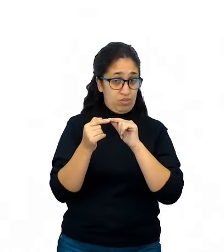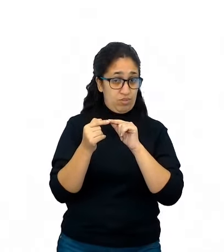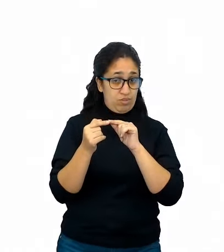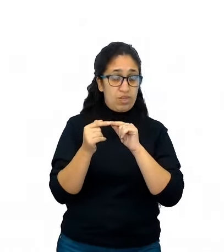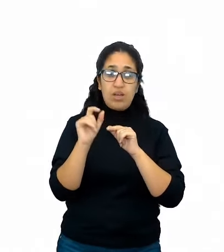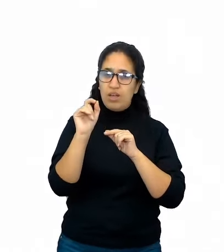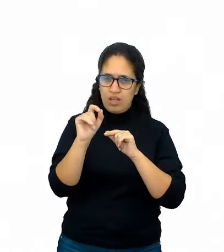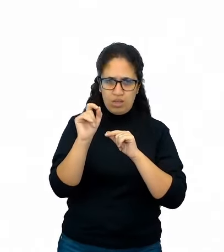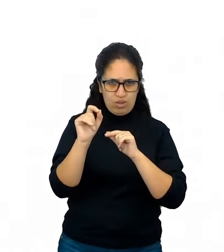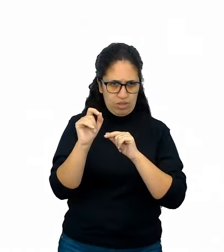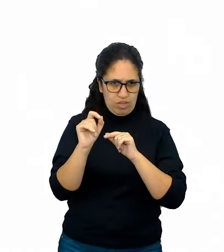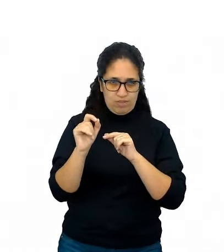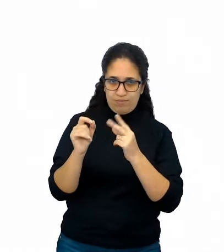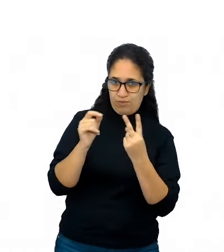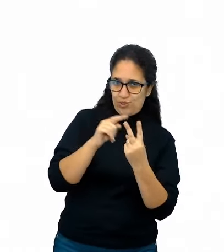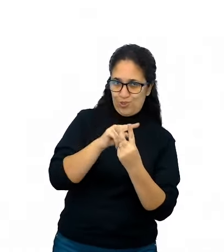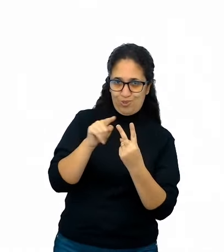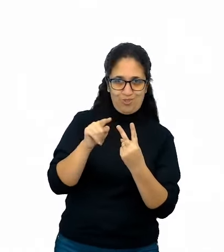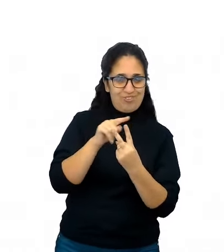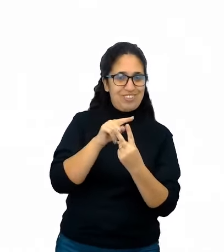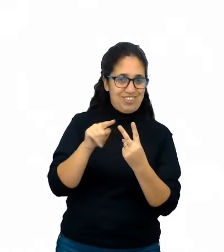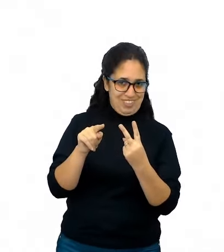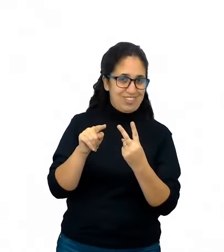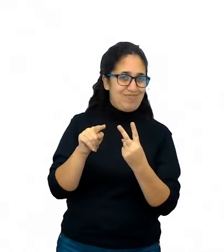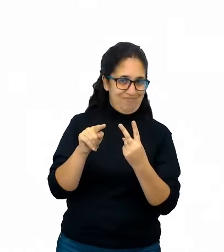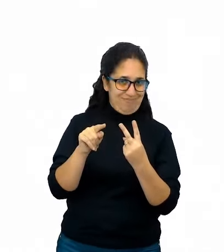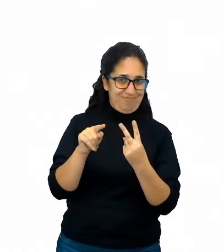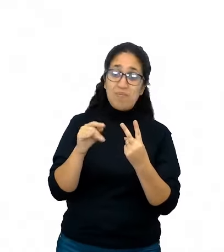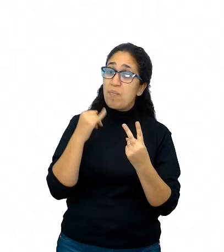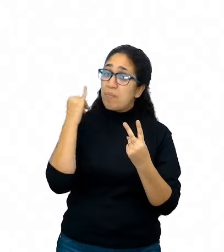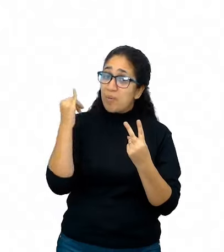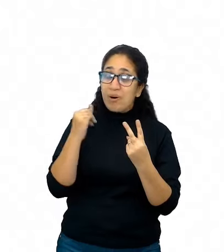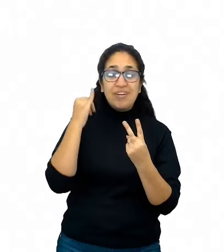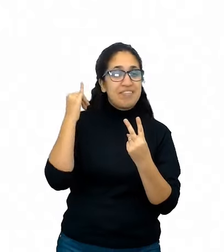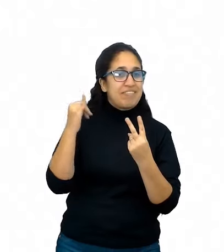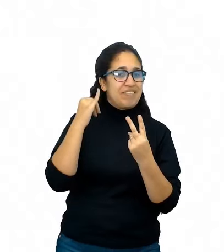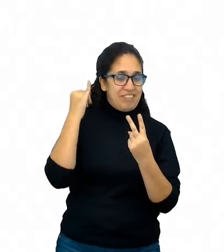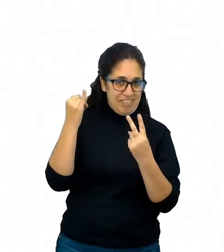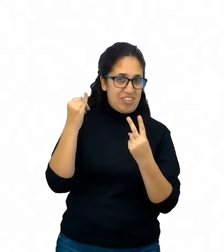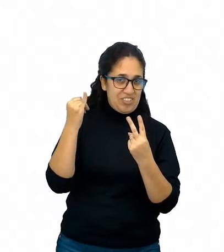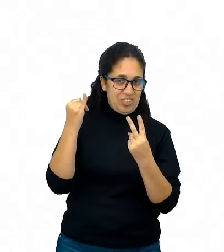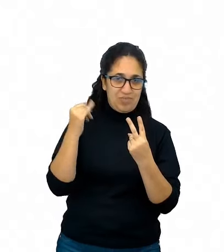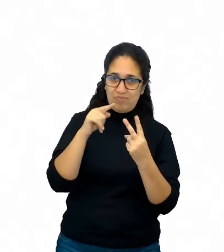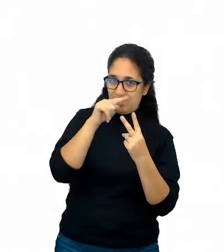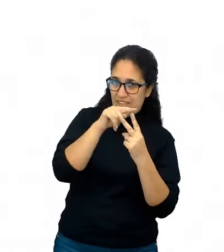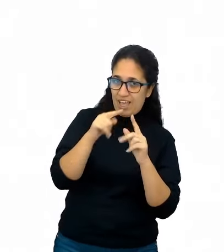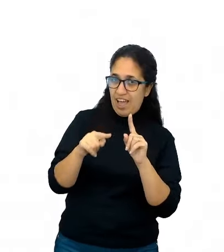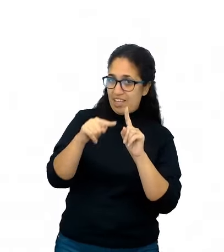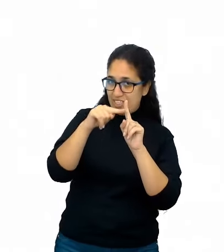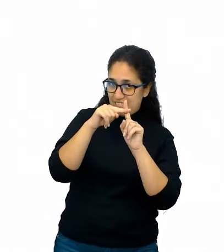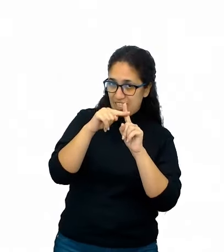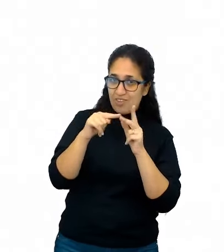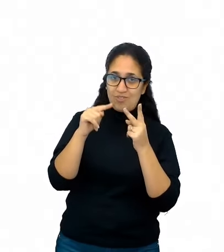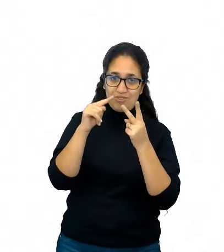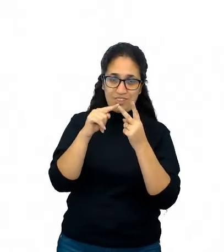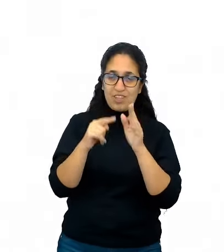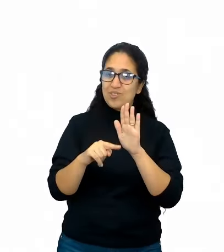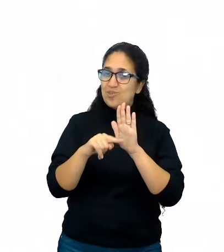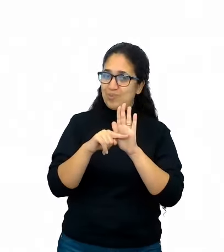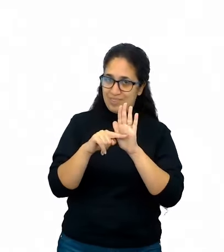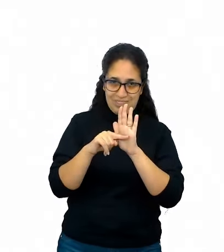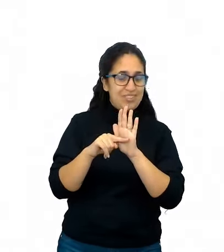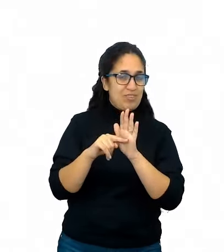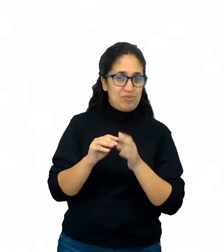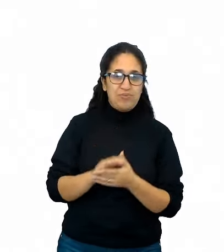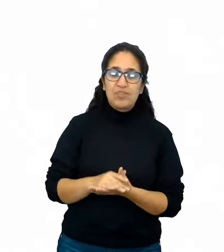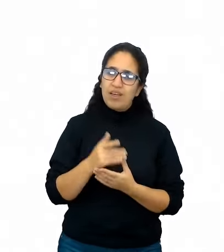ele trata de duas operações aritméticas muito importantes aí, né, que são a adição e a subtração.